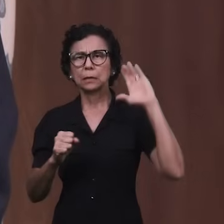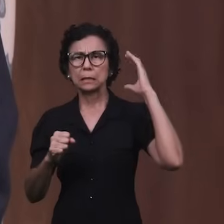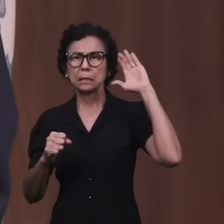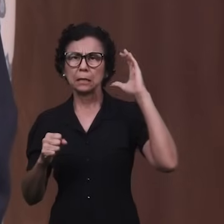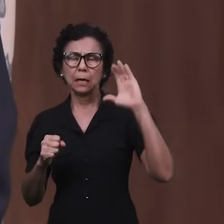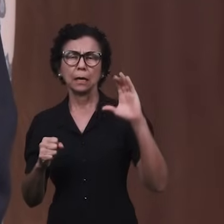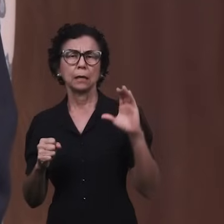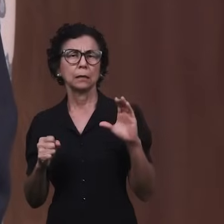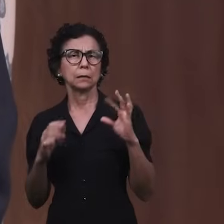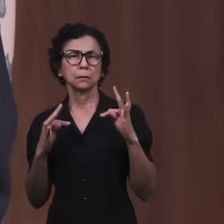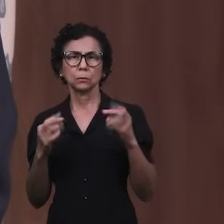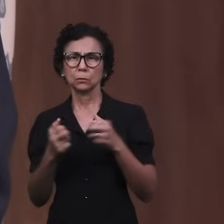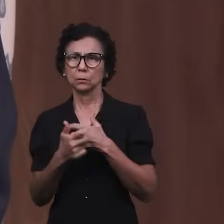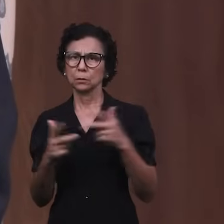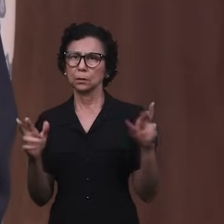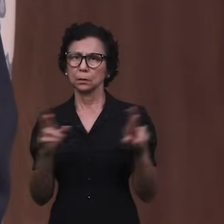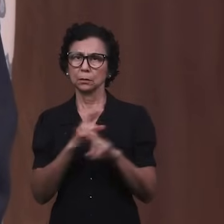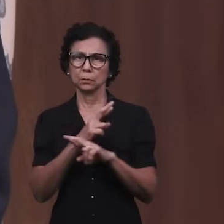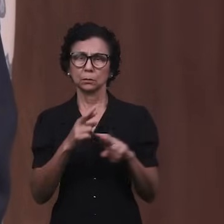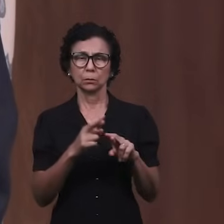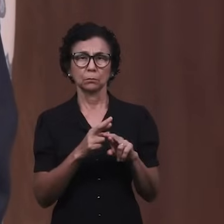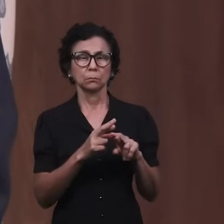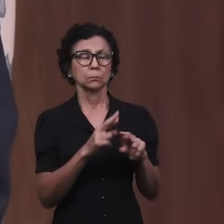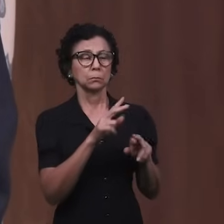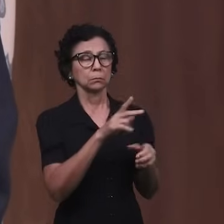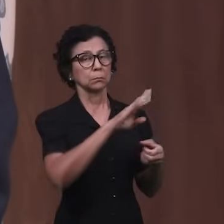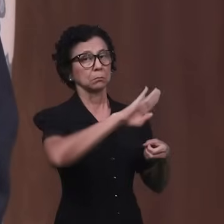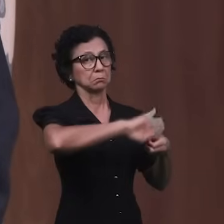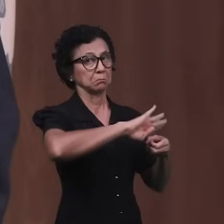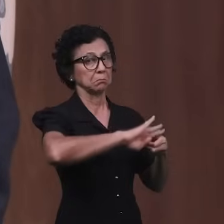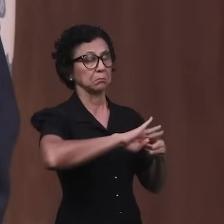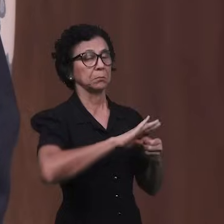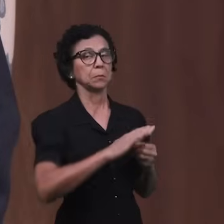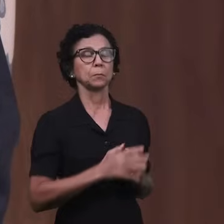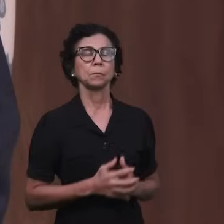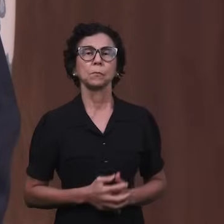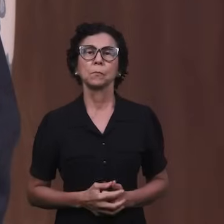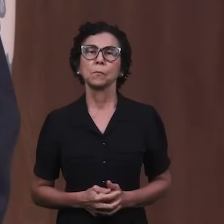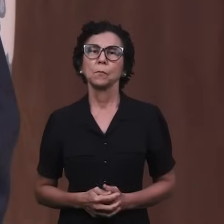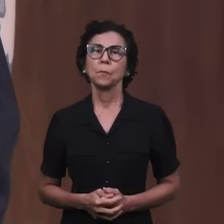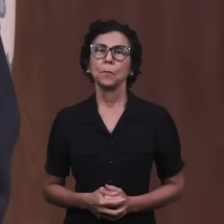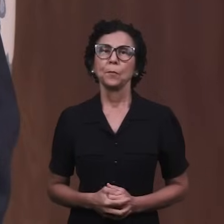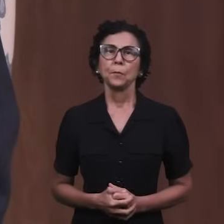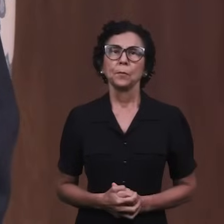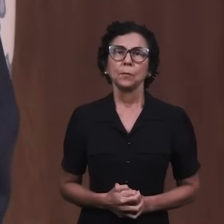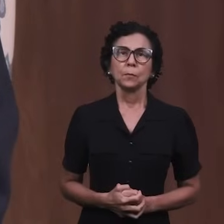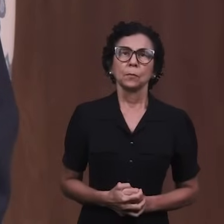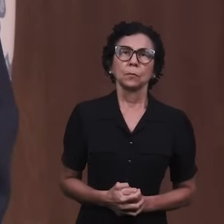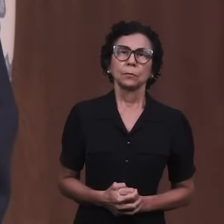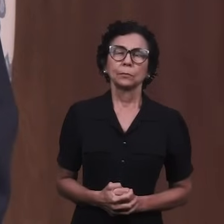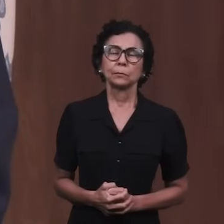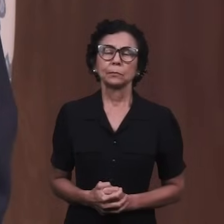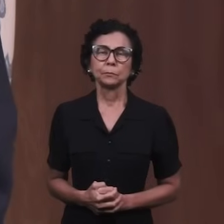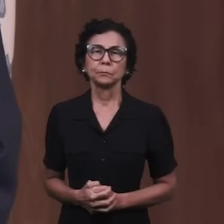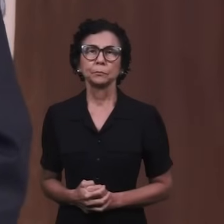toda a ciência, em todo o conhecimento que dizia respeito ao reino babilônico.